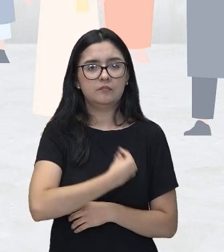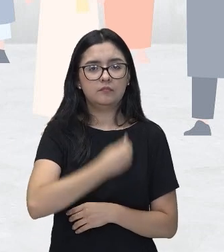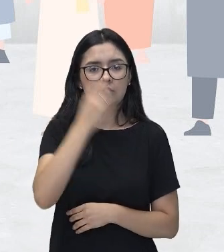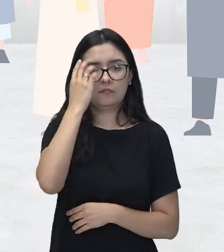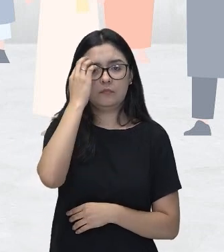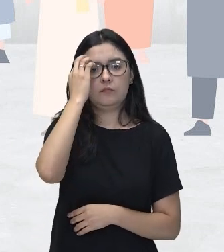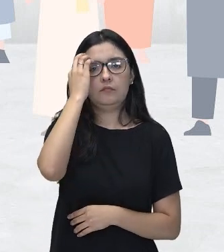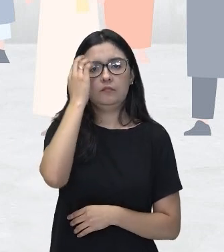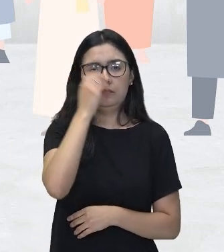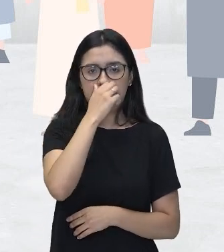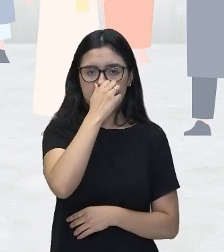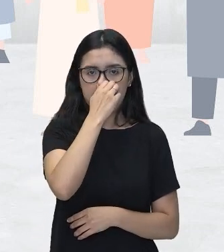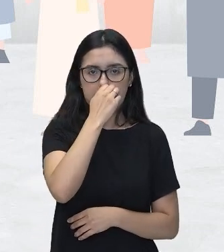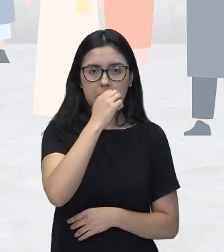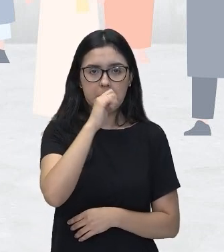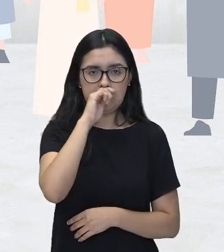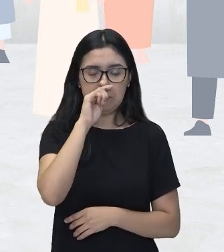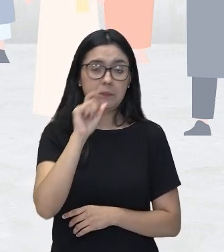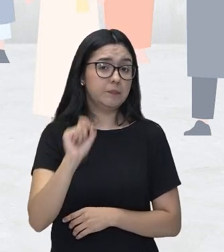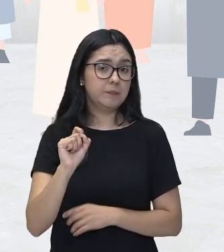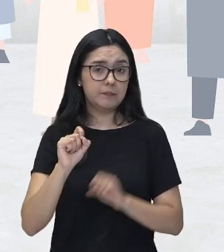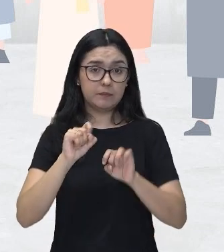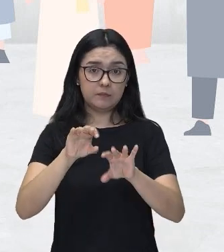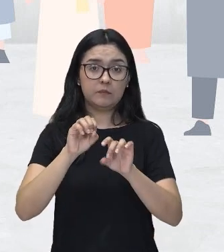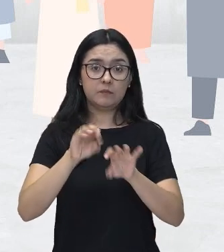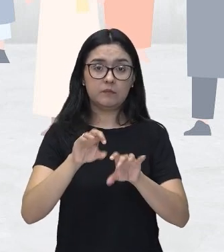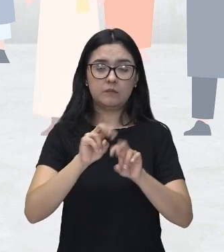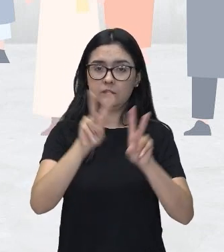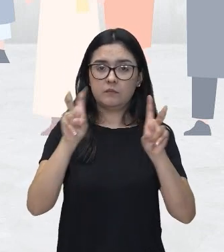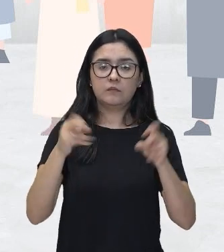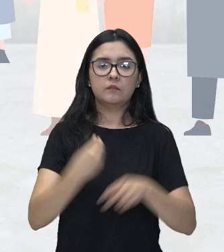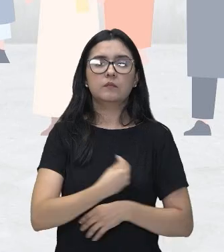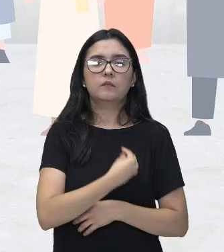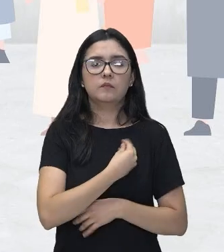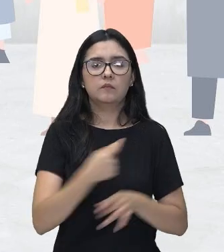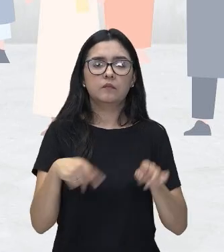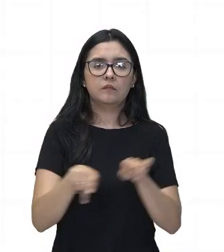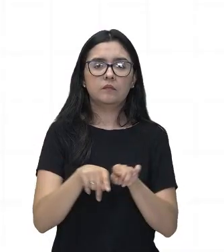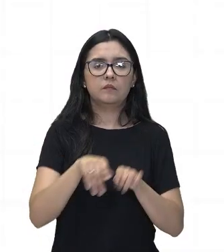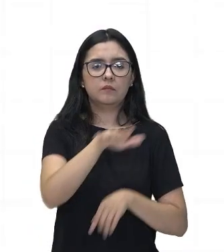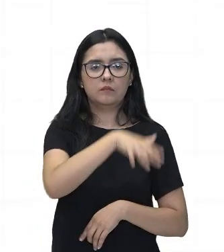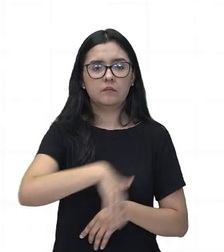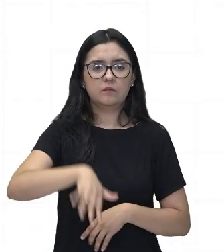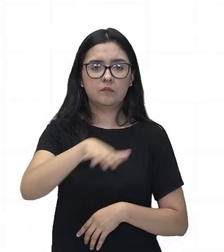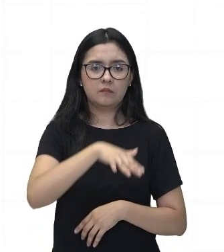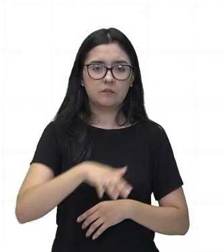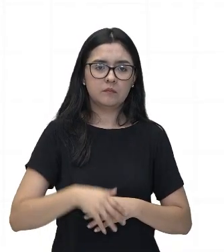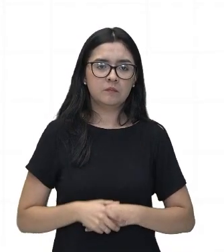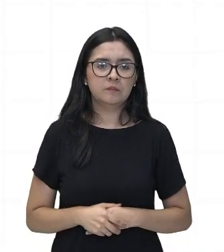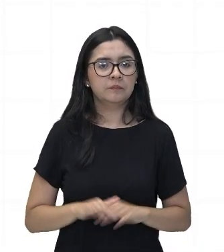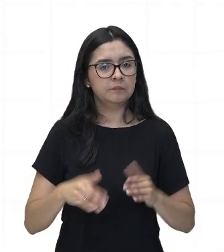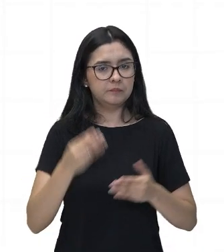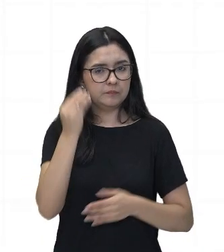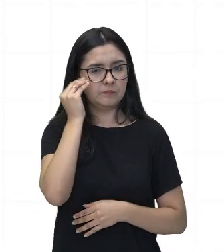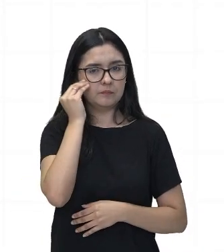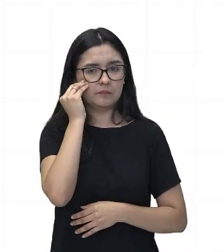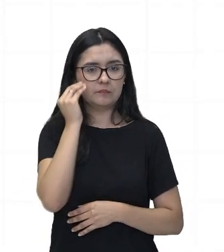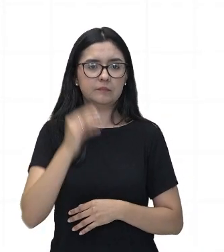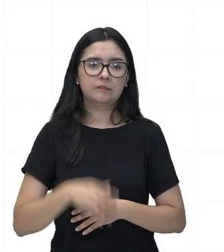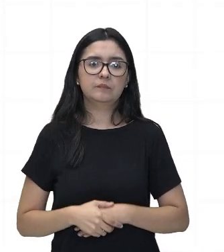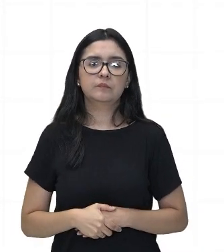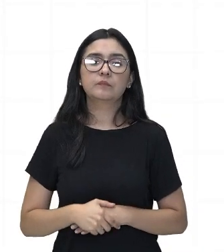que elas dizem, o que elas ensinam acerca da vida e do lugar que ela ocupa. Vamos lá?